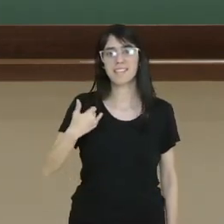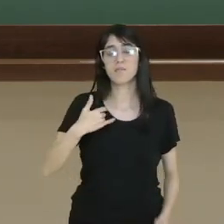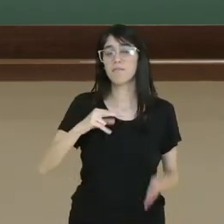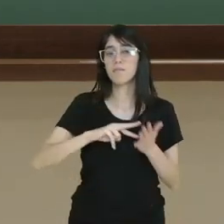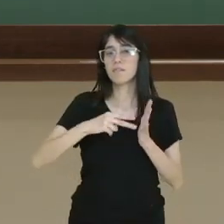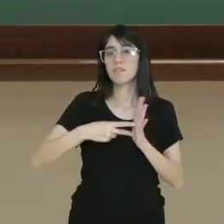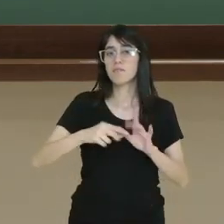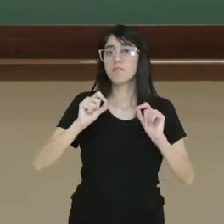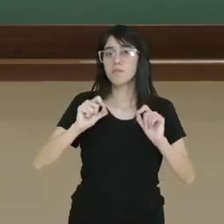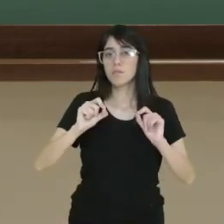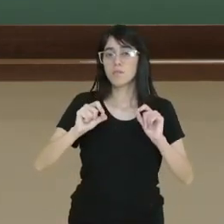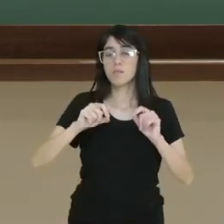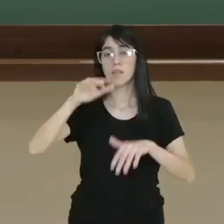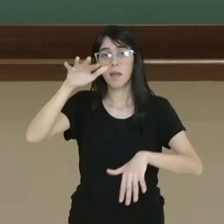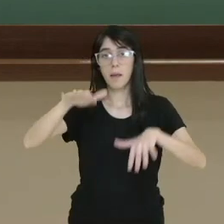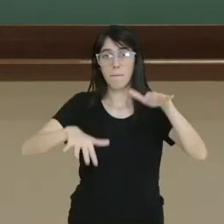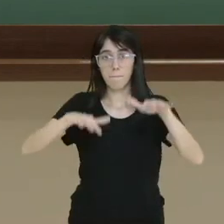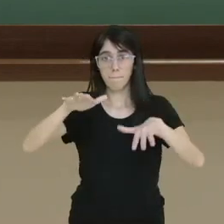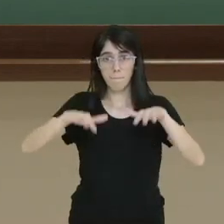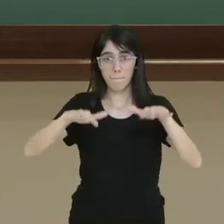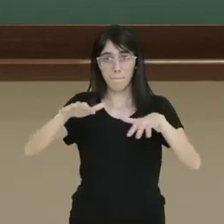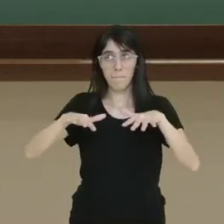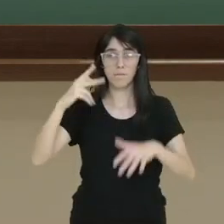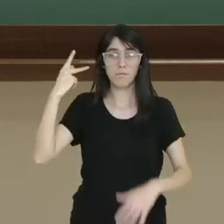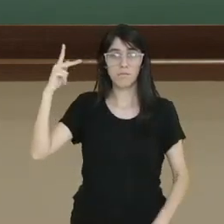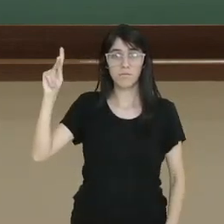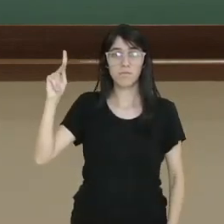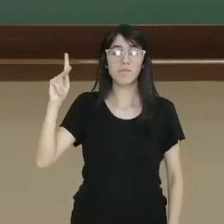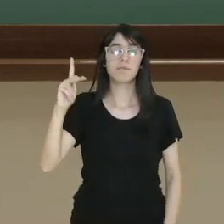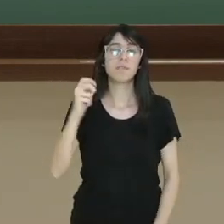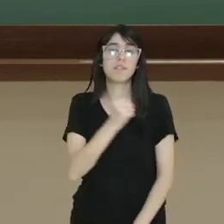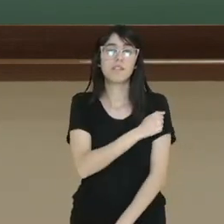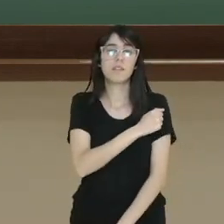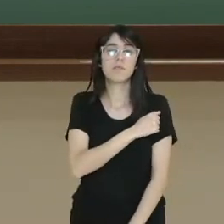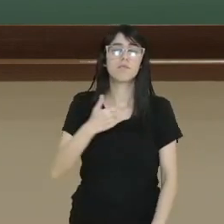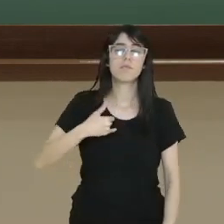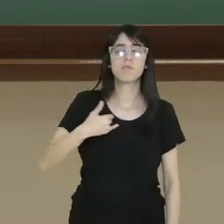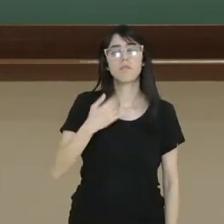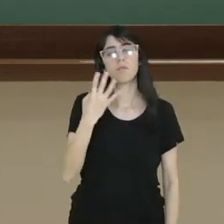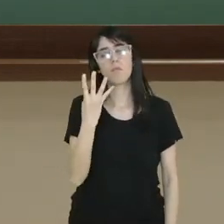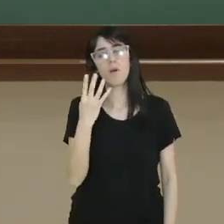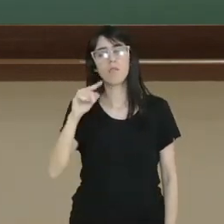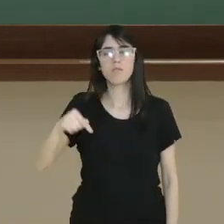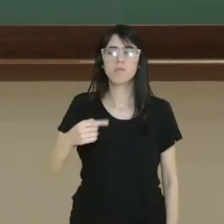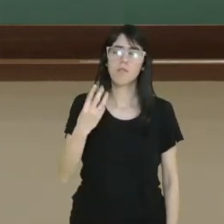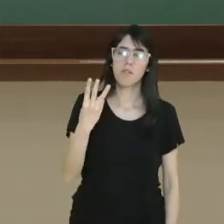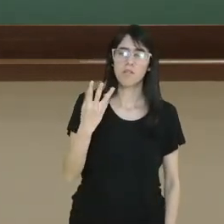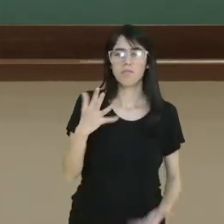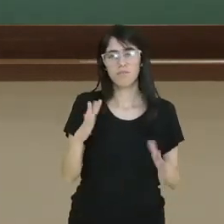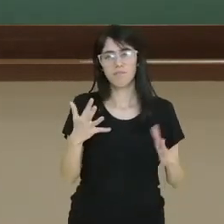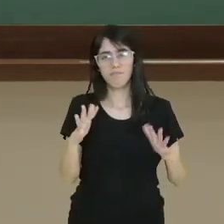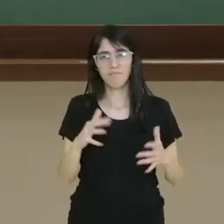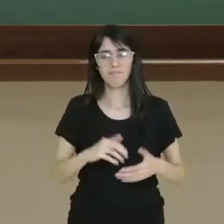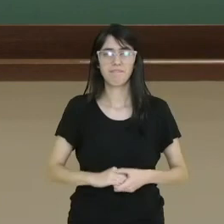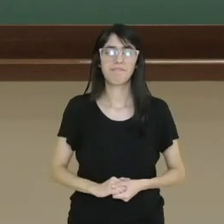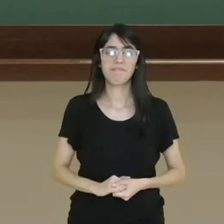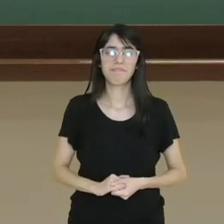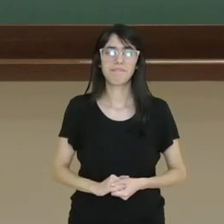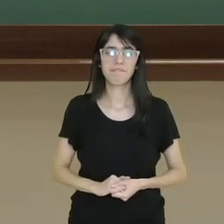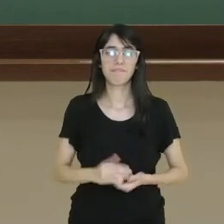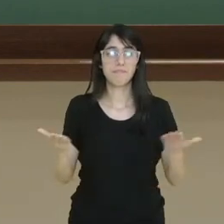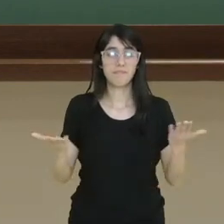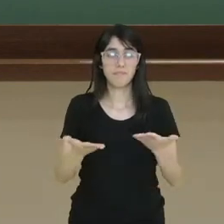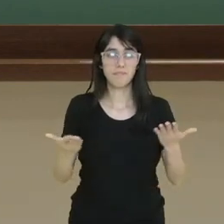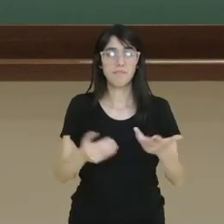que a média dos estudantes, dos alunos dessa creche, é de 4,3 anos. Pessoal,